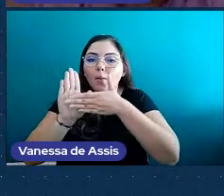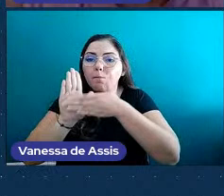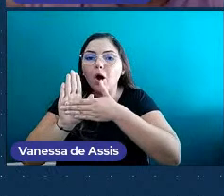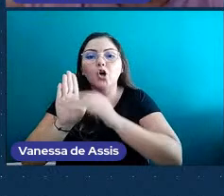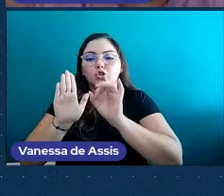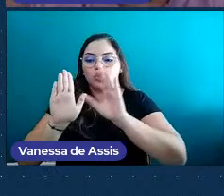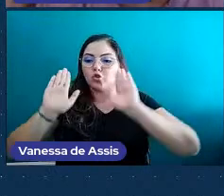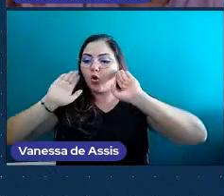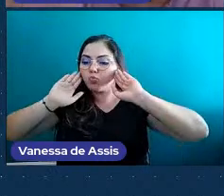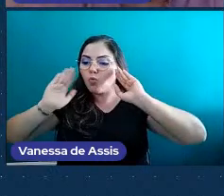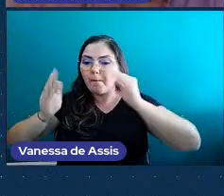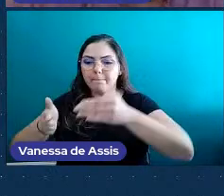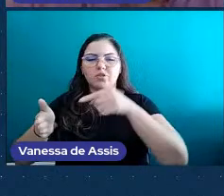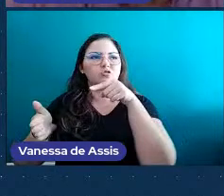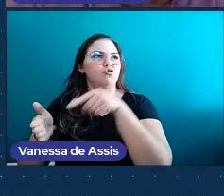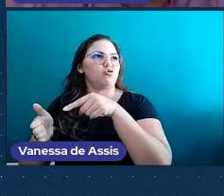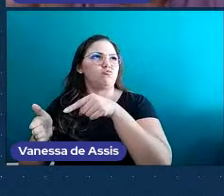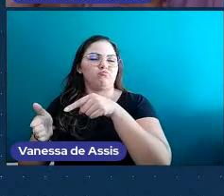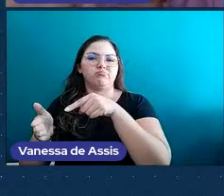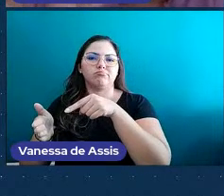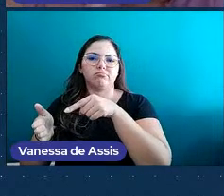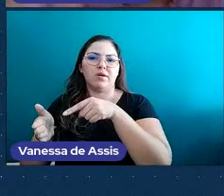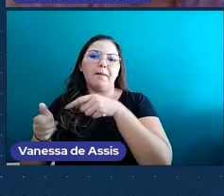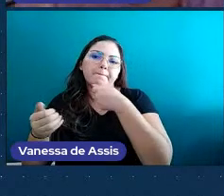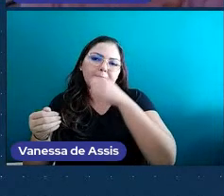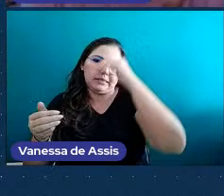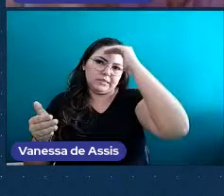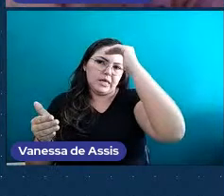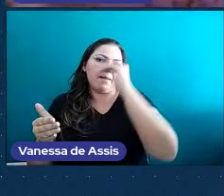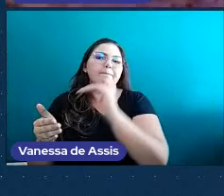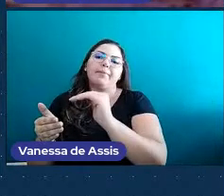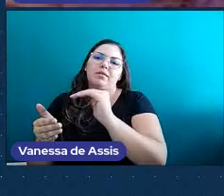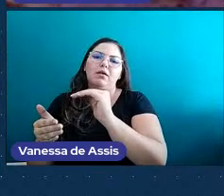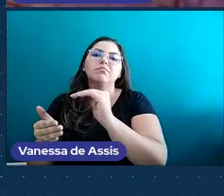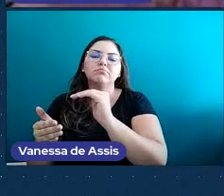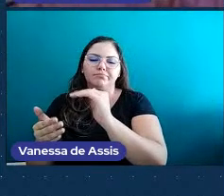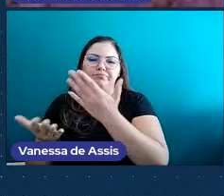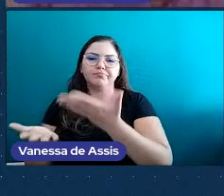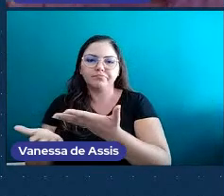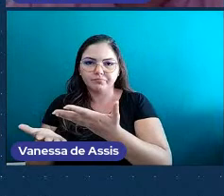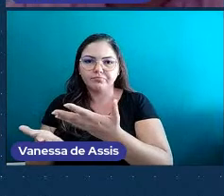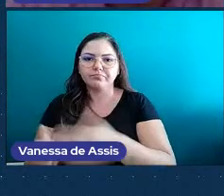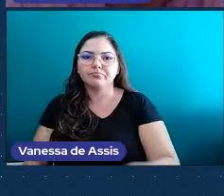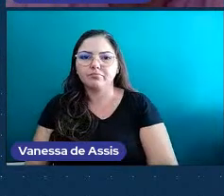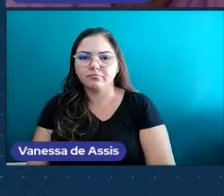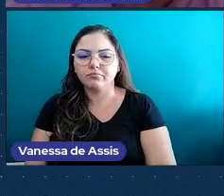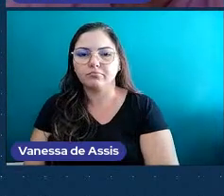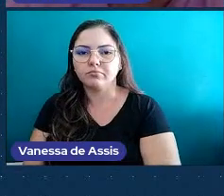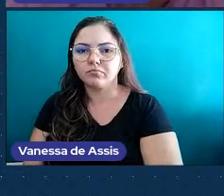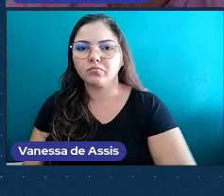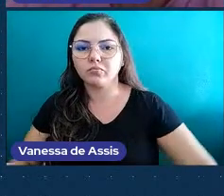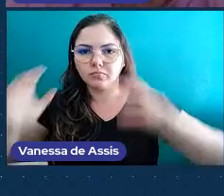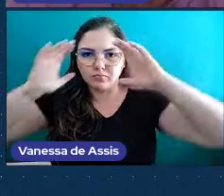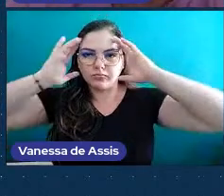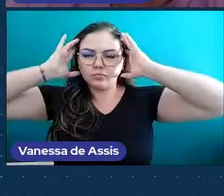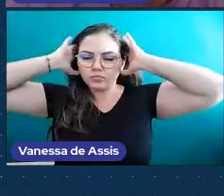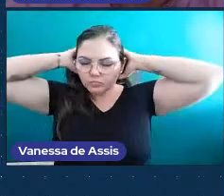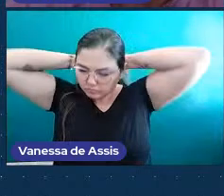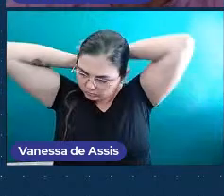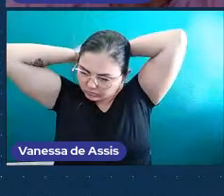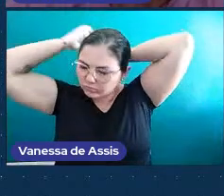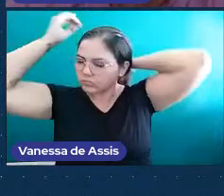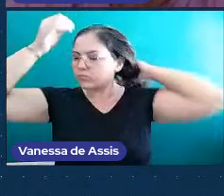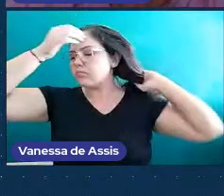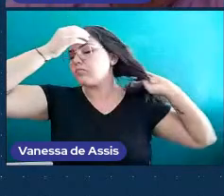pode utilizar-se, né, disso que apareceu e deixar ali, até anunciar, talvez, nas conclusões do seu